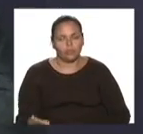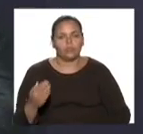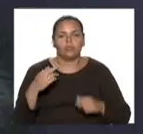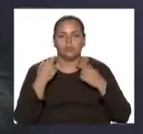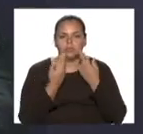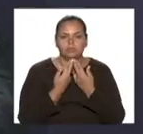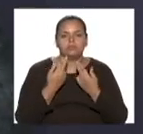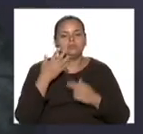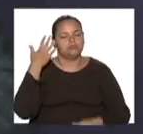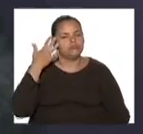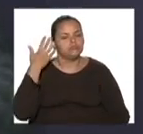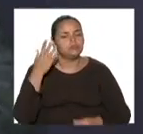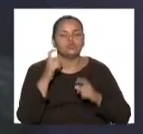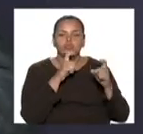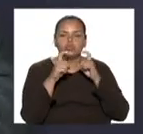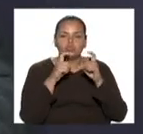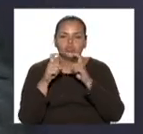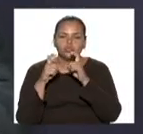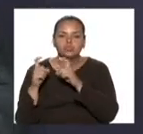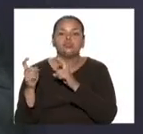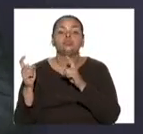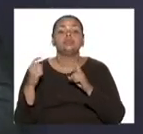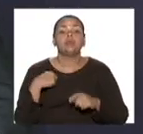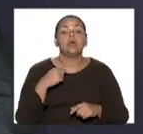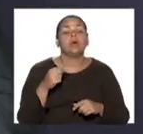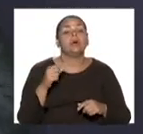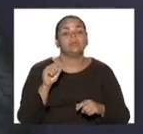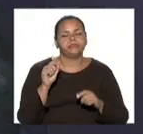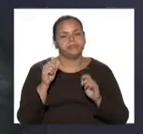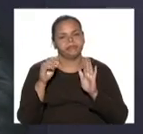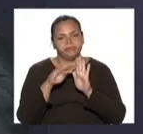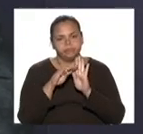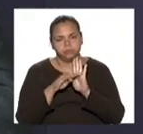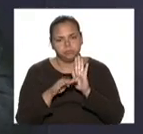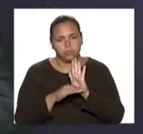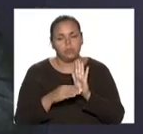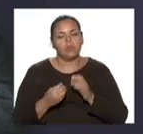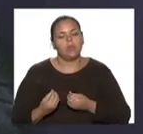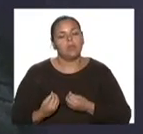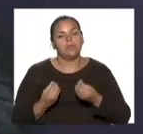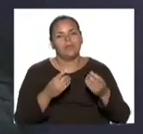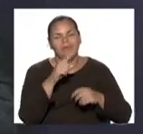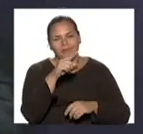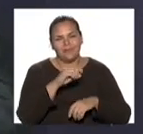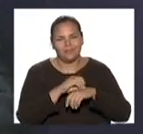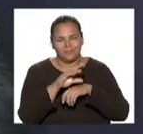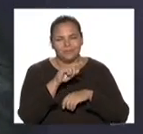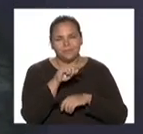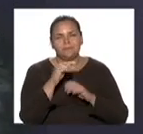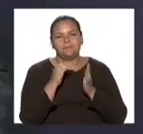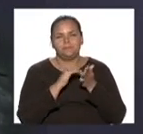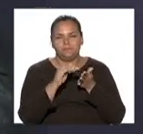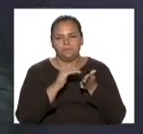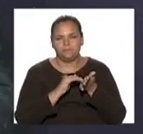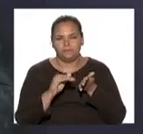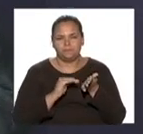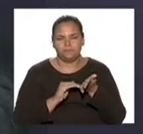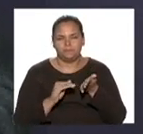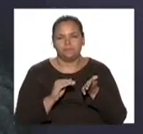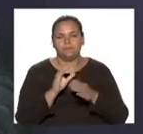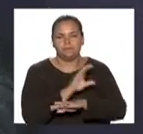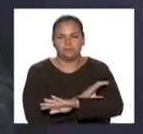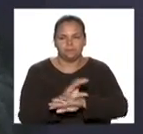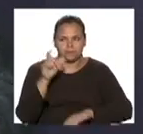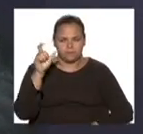inteiro debatendo, discutindo com os gestores, e aí tiramos a pauta para levar ao secretário de Cultura. Pauta essa